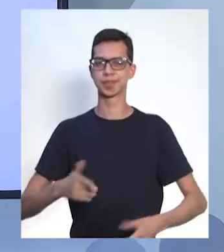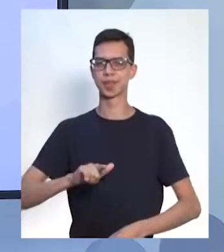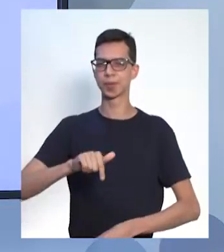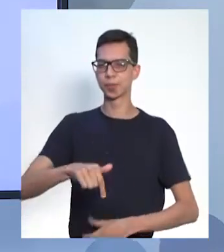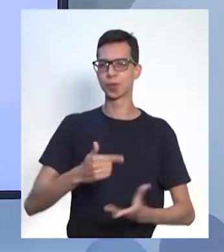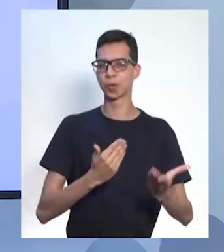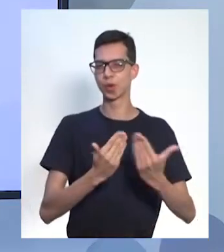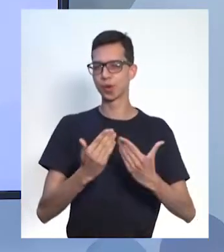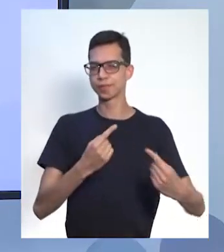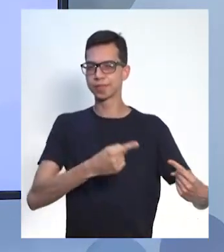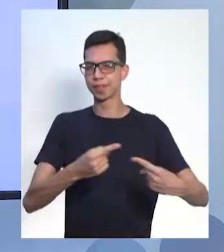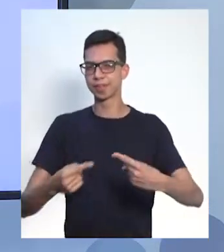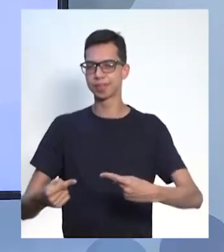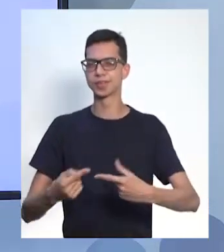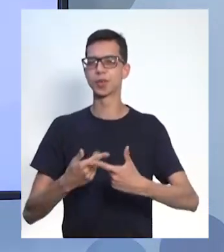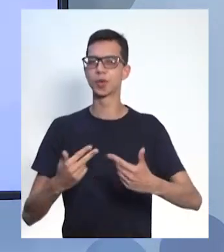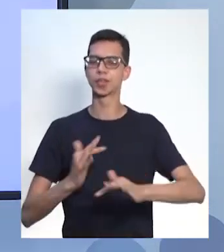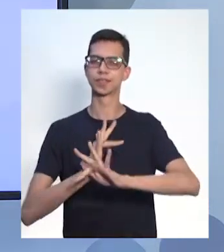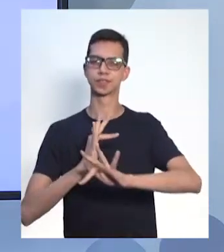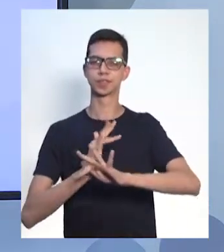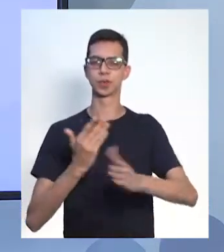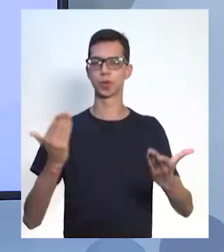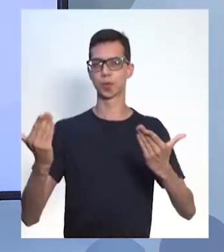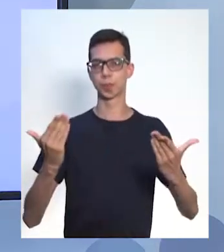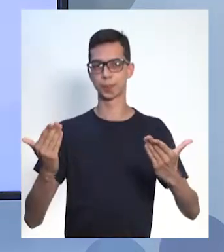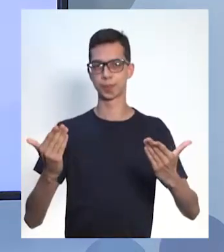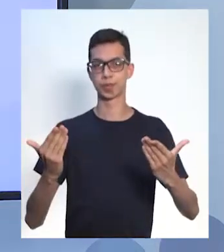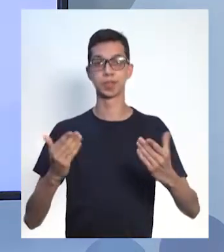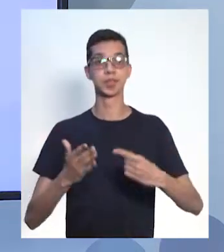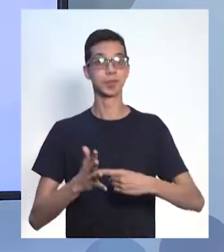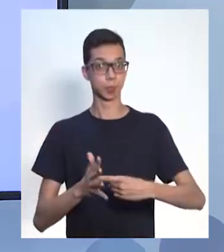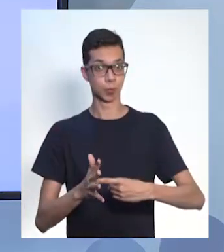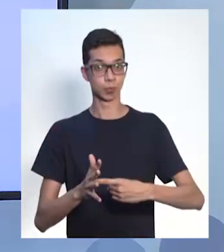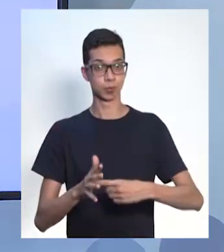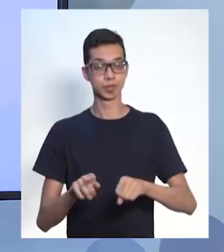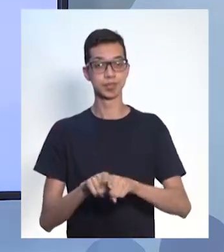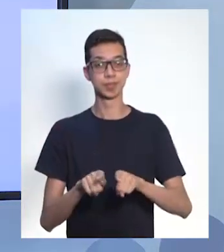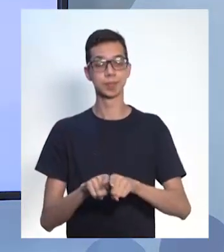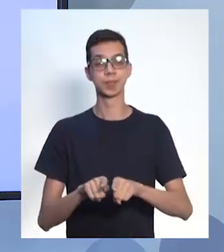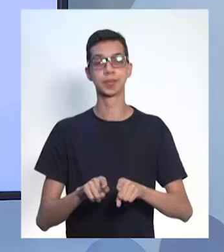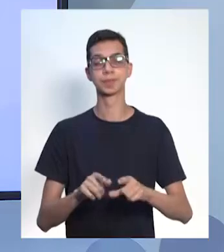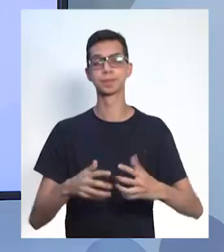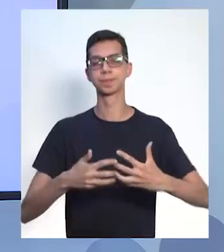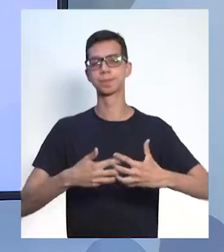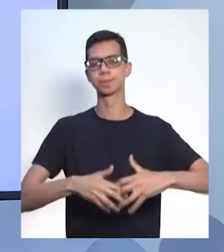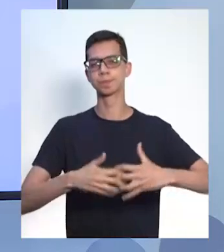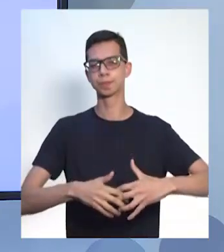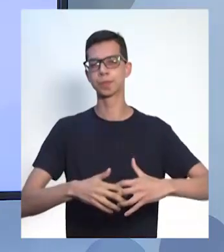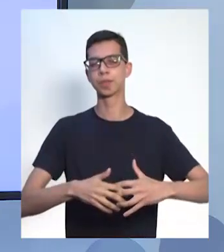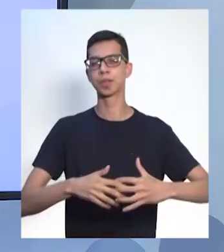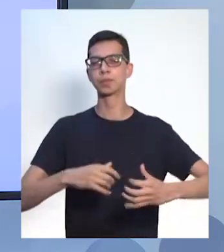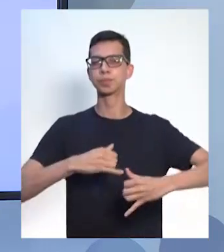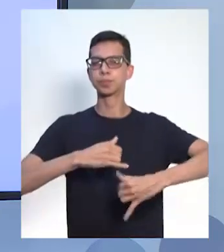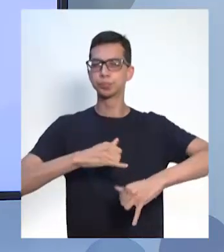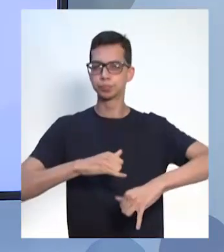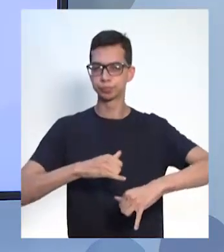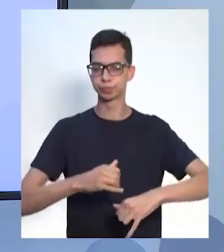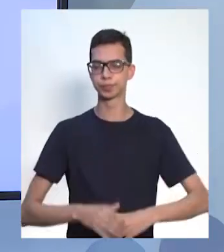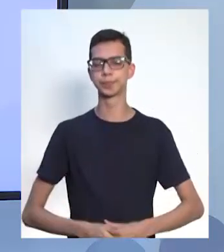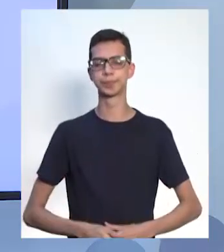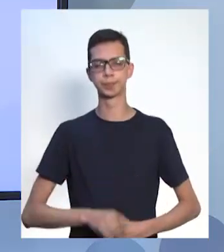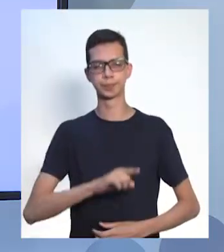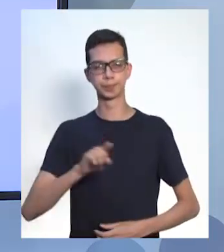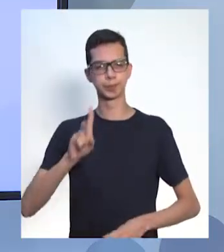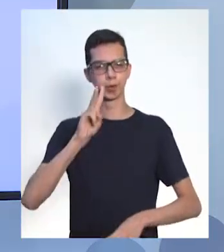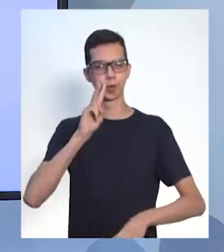discutir um pouquinho sobre as grandezas físicas relacionadas ao funcionamento do motor e do gerador eletromagnético, né? Isso. Reveja aí esses momentos aí que a